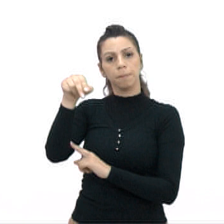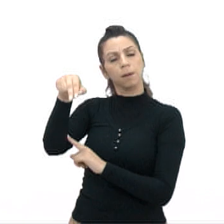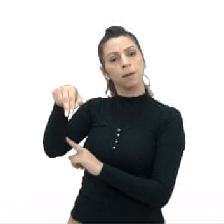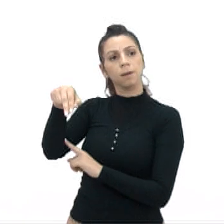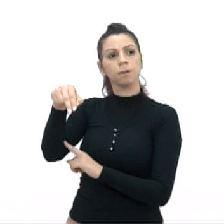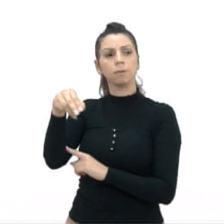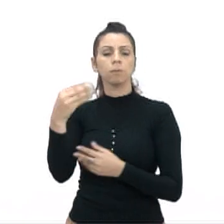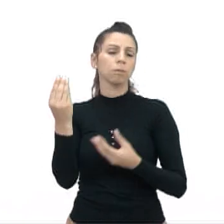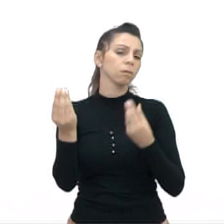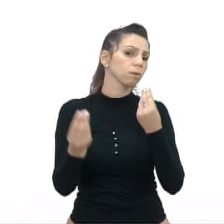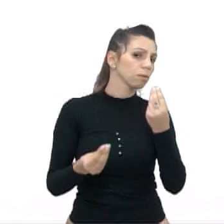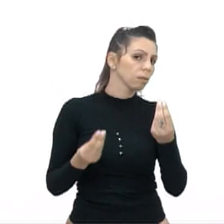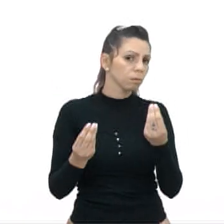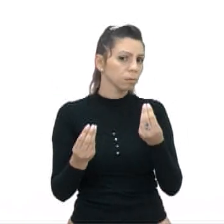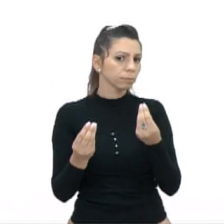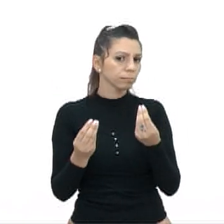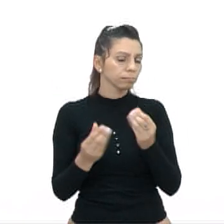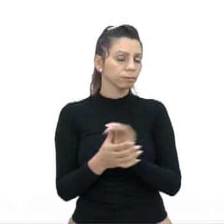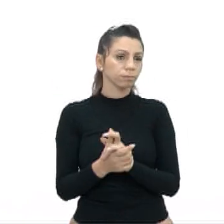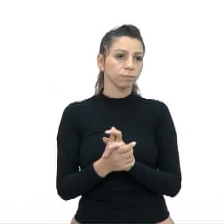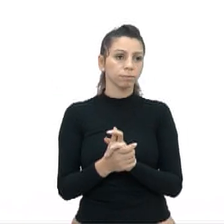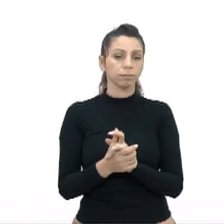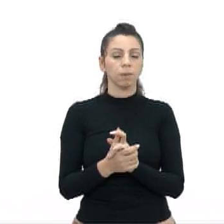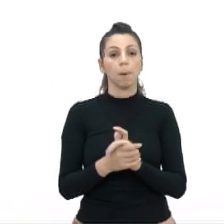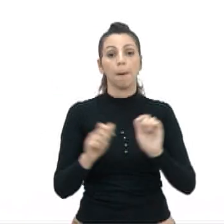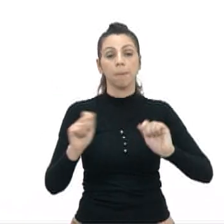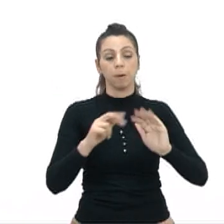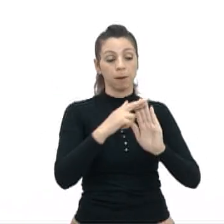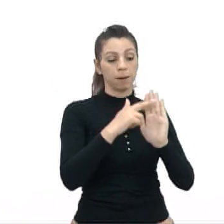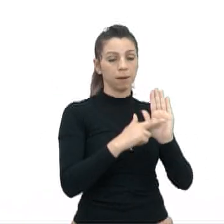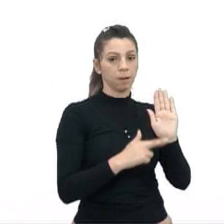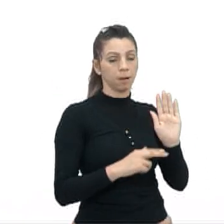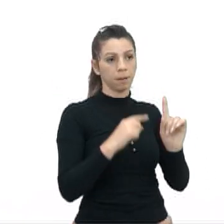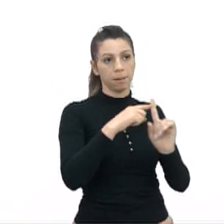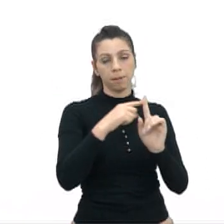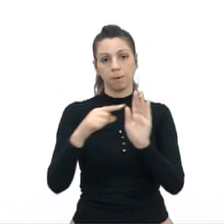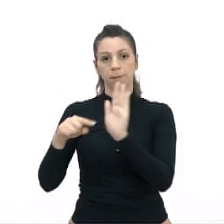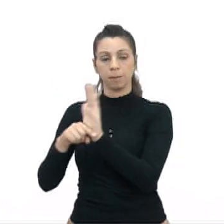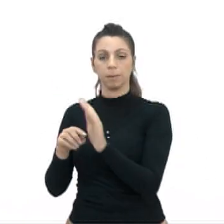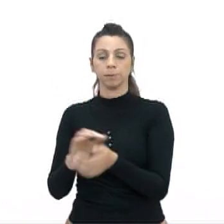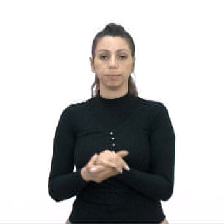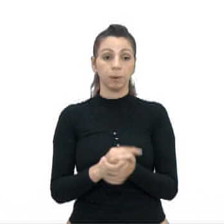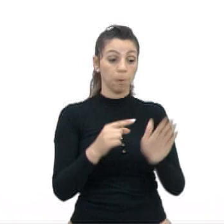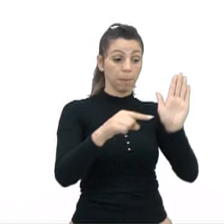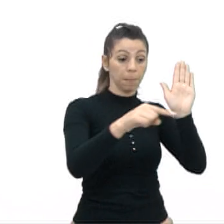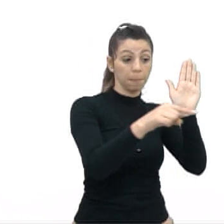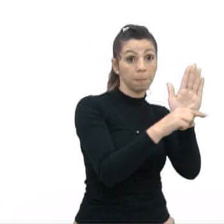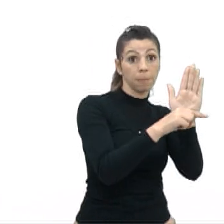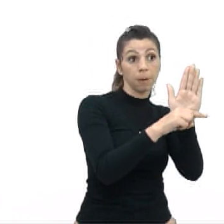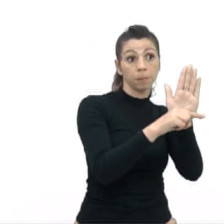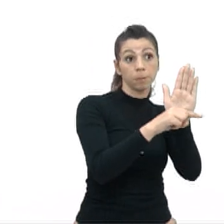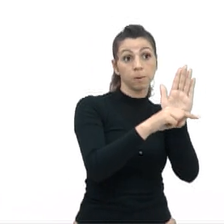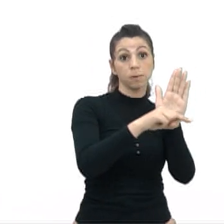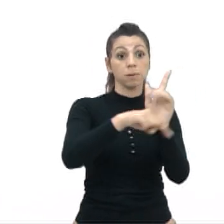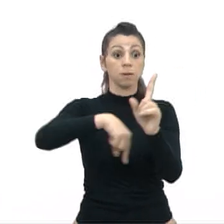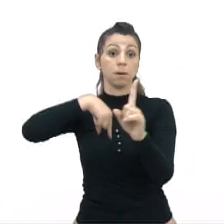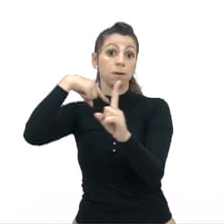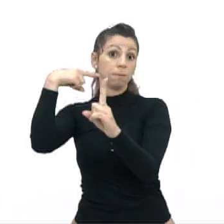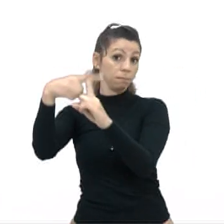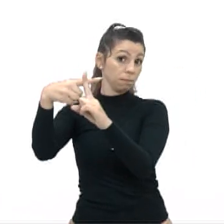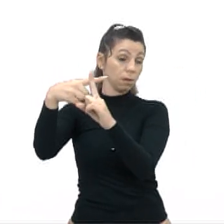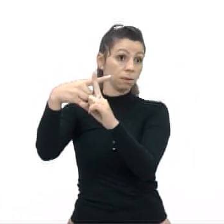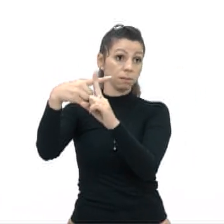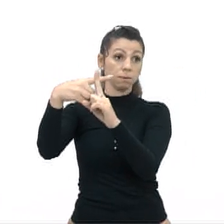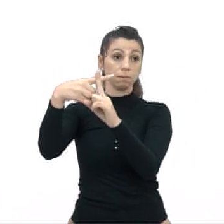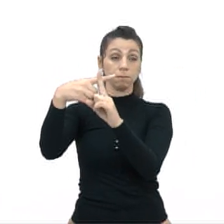Como é que eu faço? Primeira coisa, regra de sinais. Menos com mais, porque o número não tem sinal, então ele é